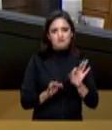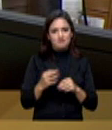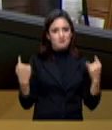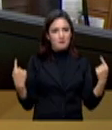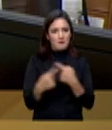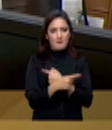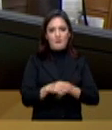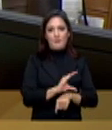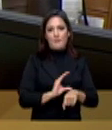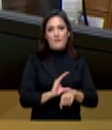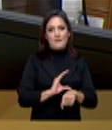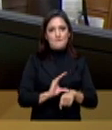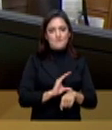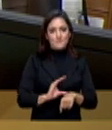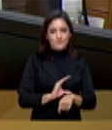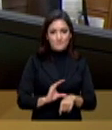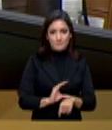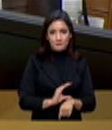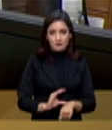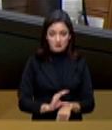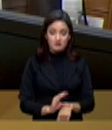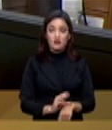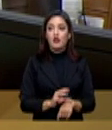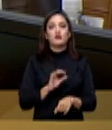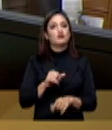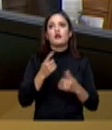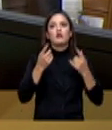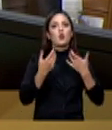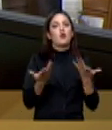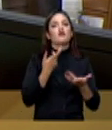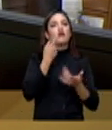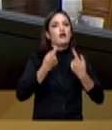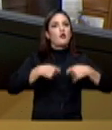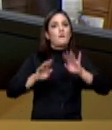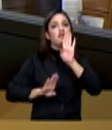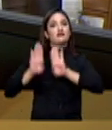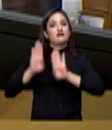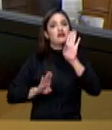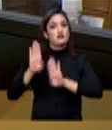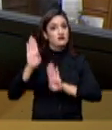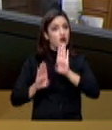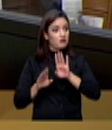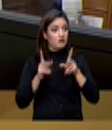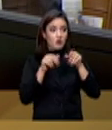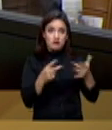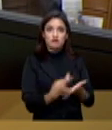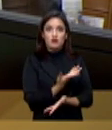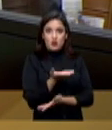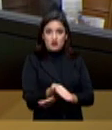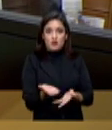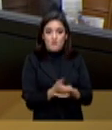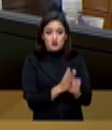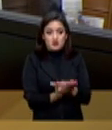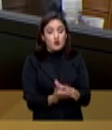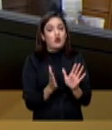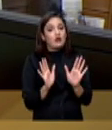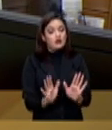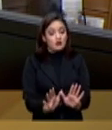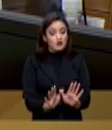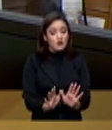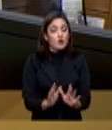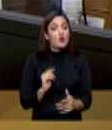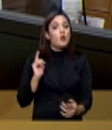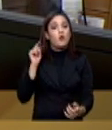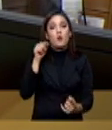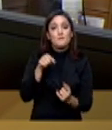inconstitucionalidade da dispensa de licitação nessas hipóteses logo no